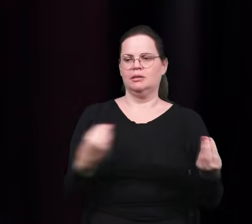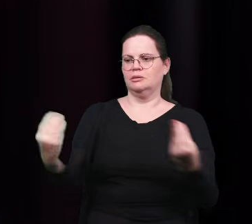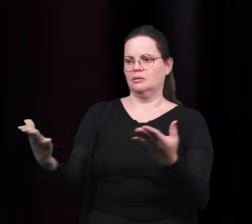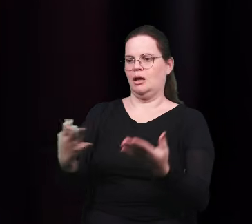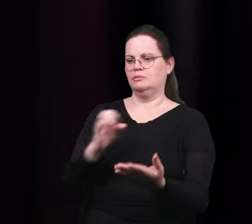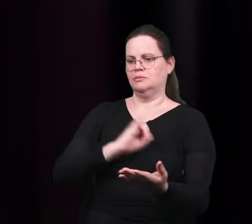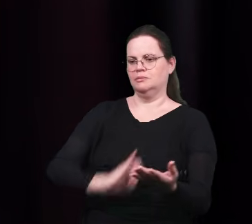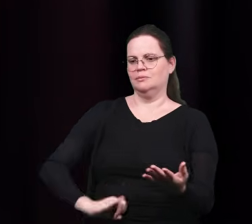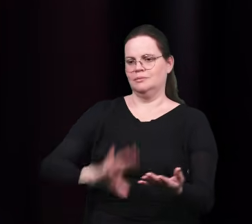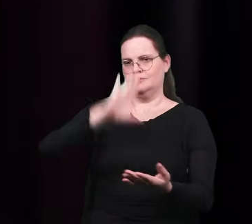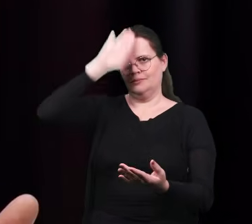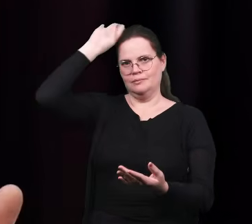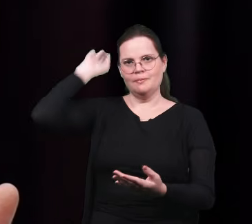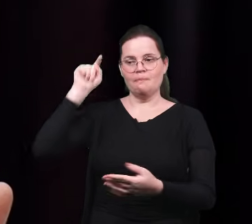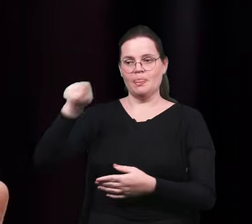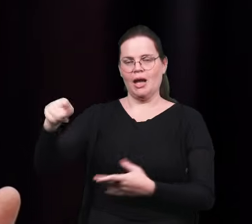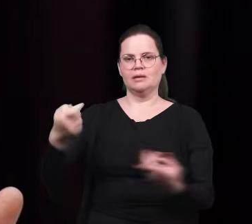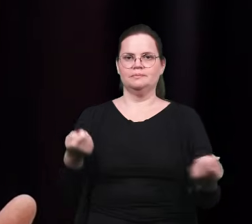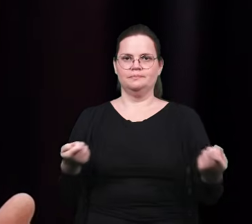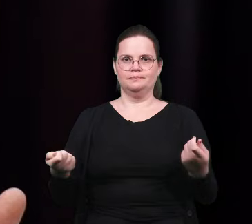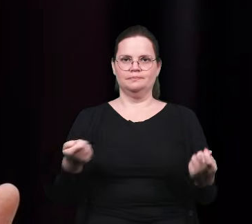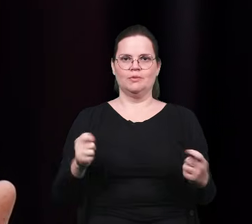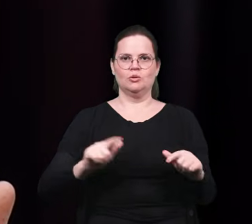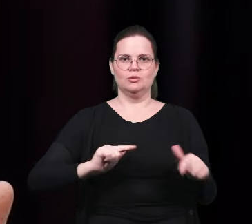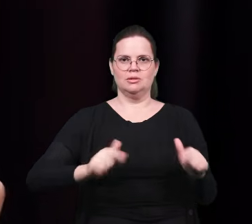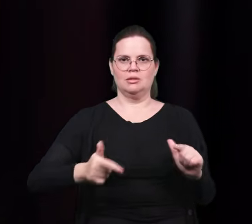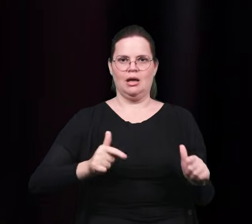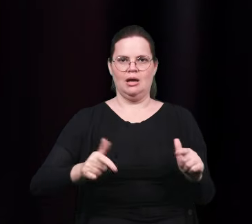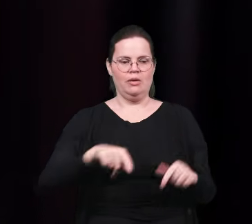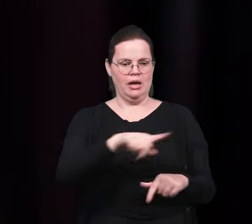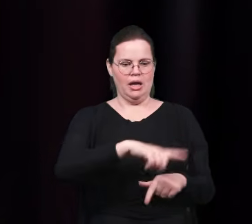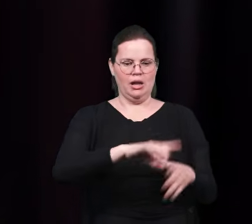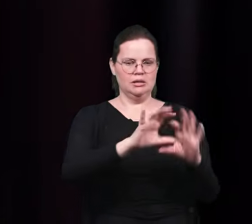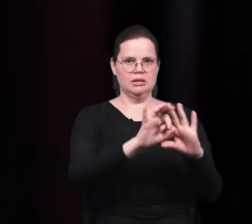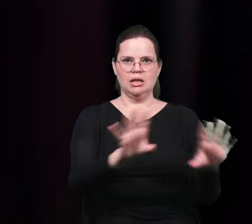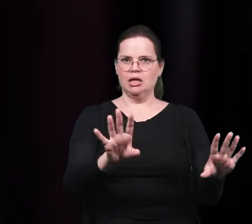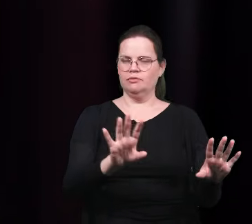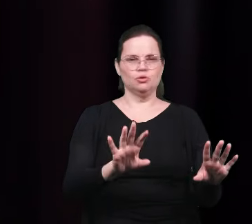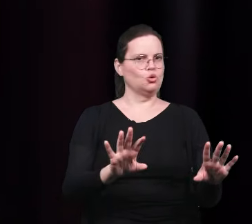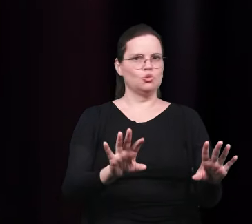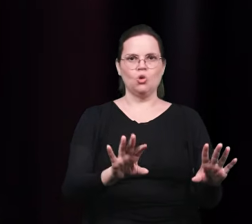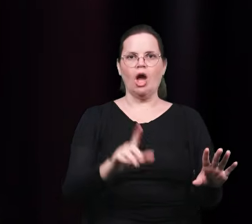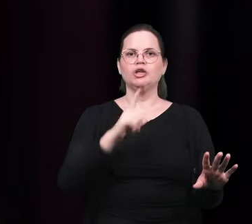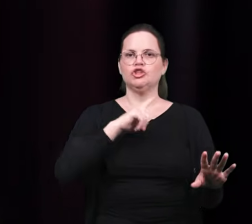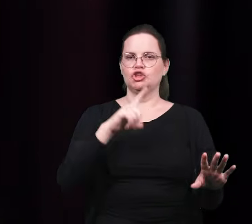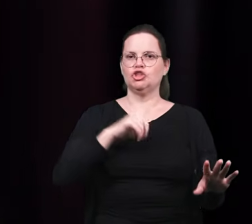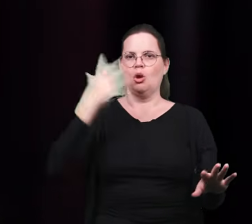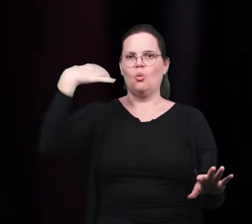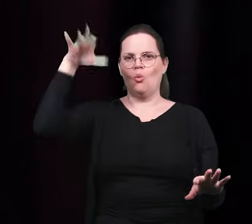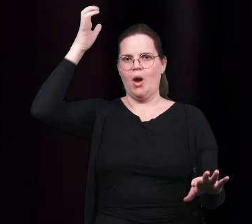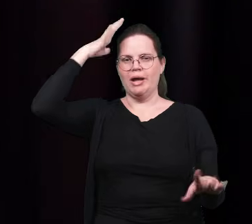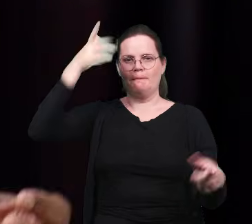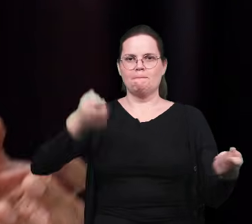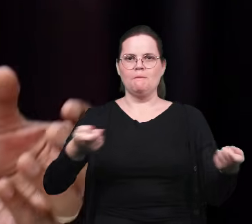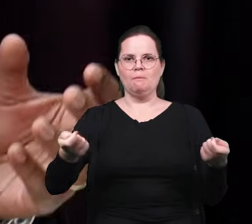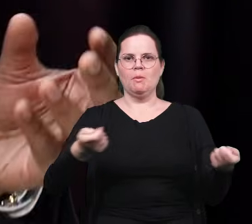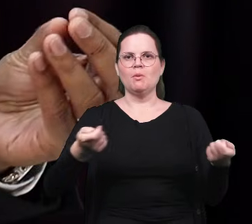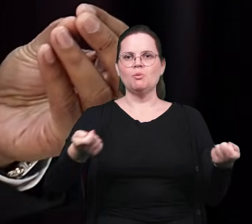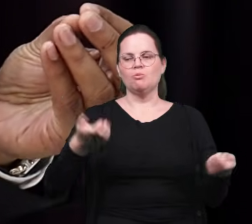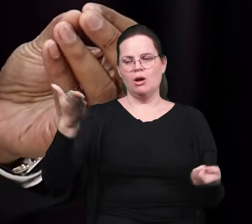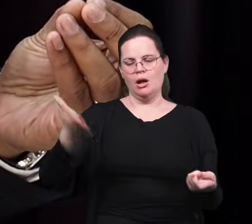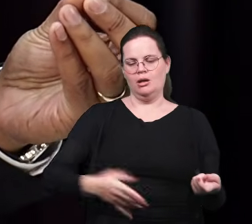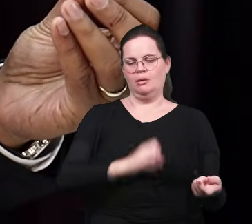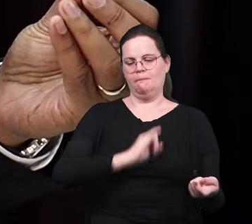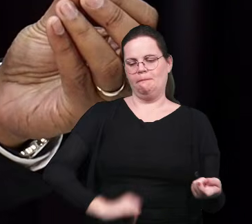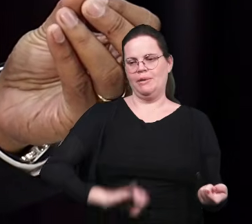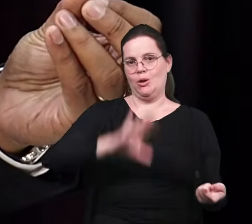Roma era o império que dominava Israel. Israel, na época, não era livre, né? Ele era subjugado a Roma. E quando